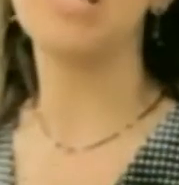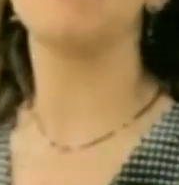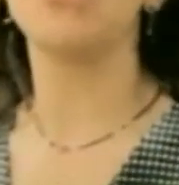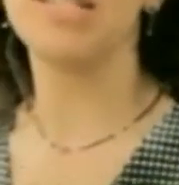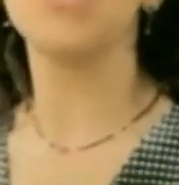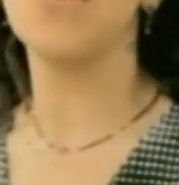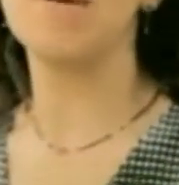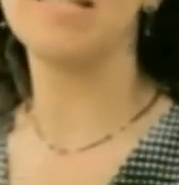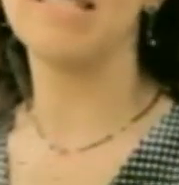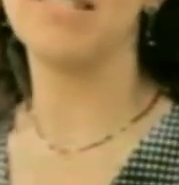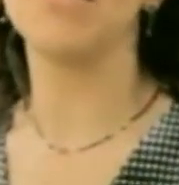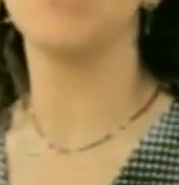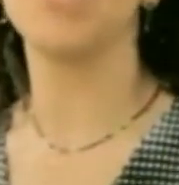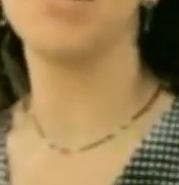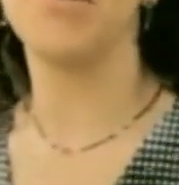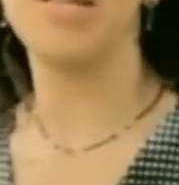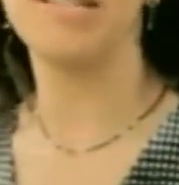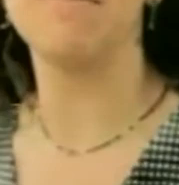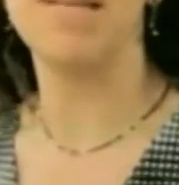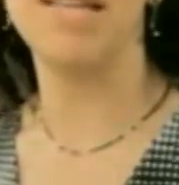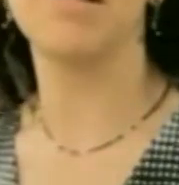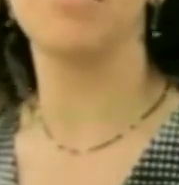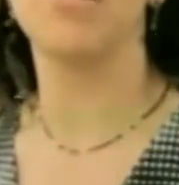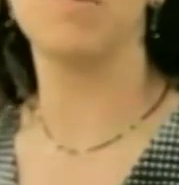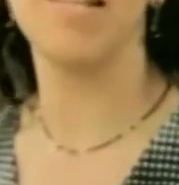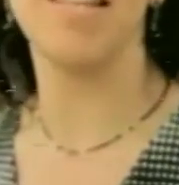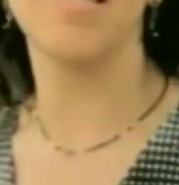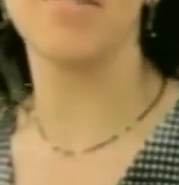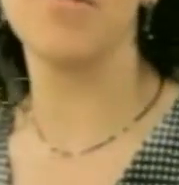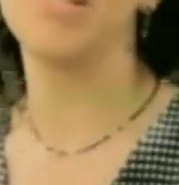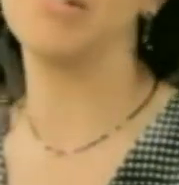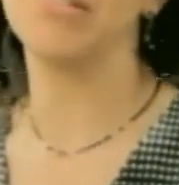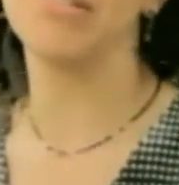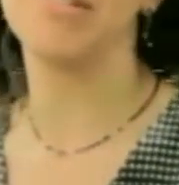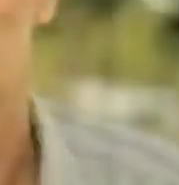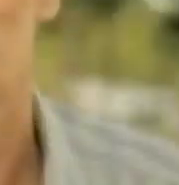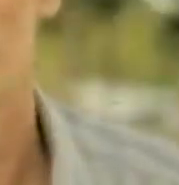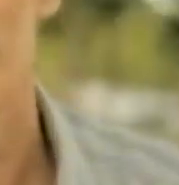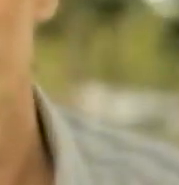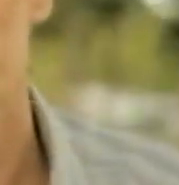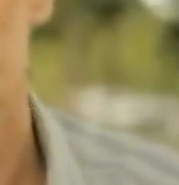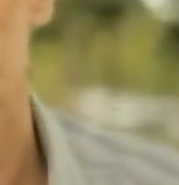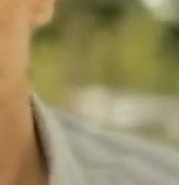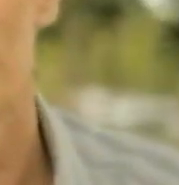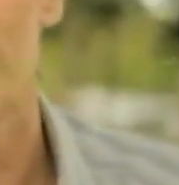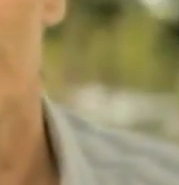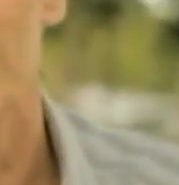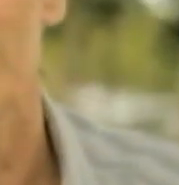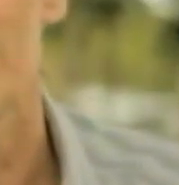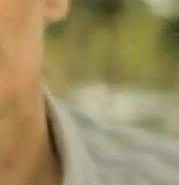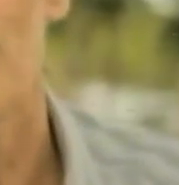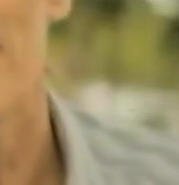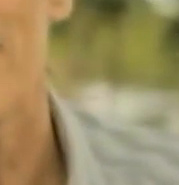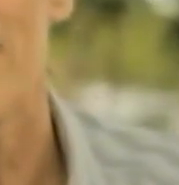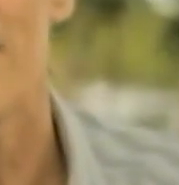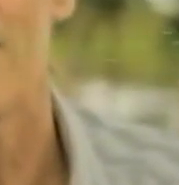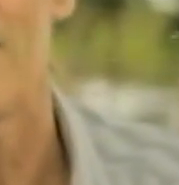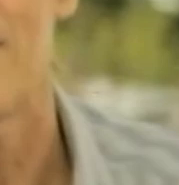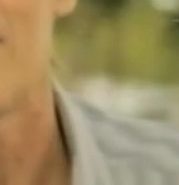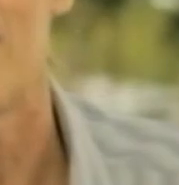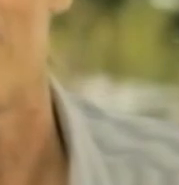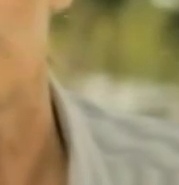CFM foi um tempo de transformação, de conhecimento, de experiências com Deus. O CFM me fez sair de uma